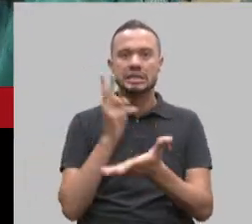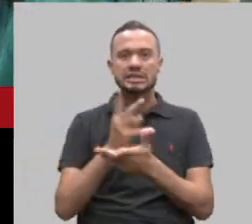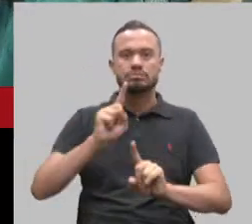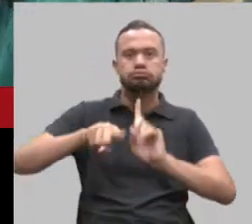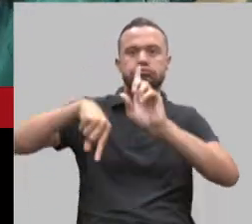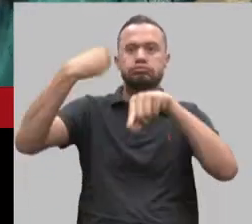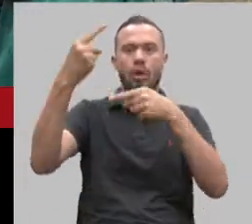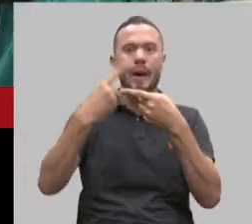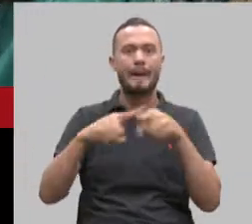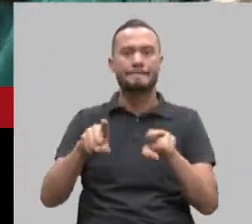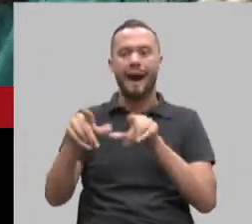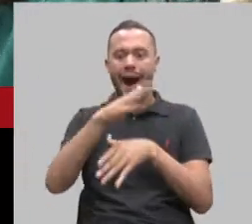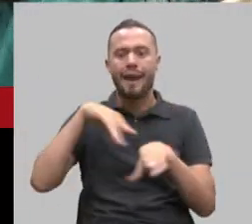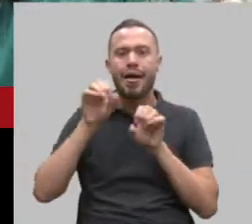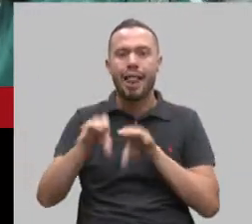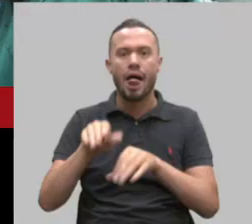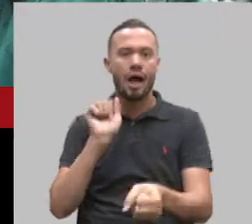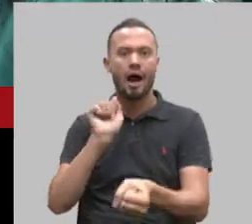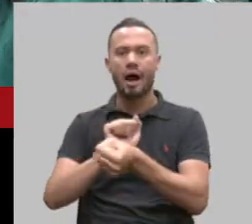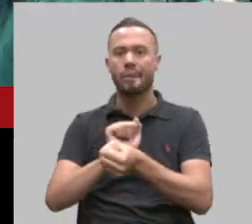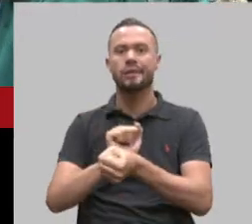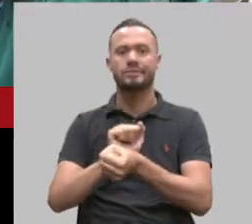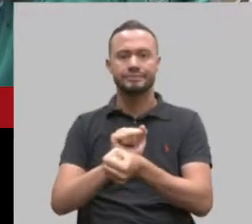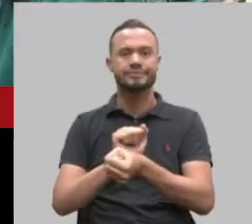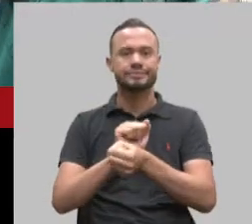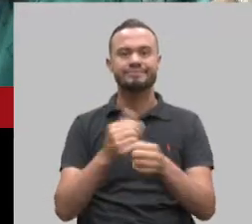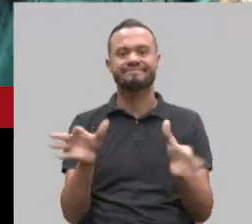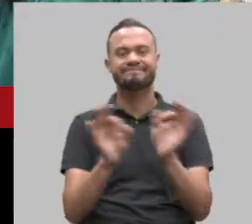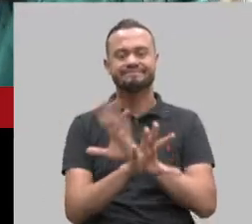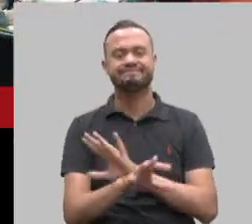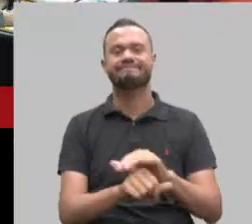completamente paralisado Então é